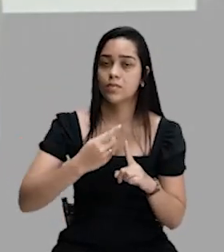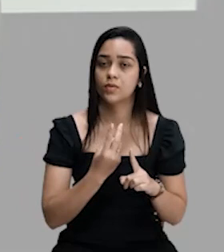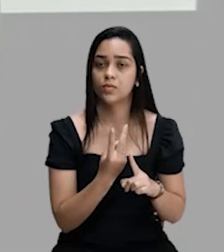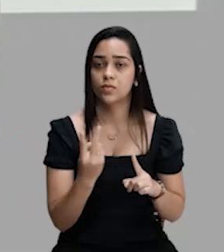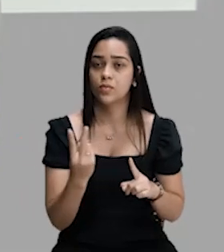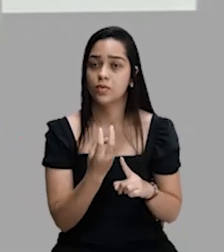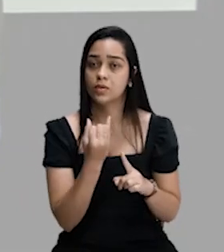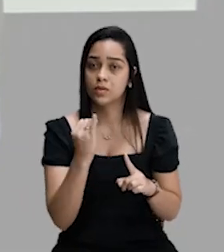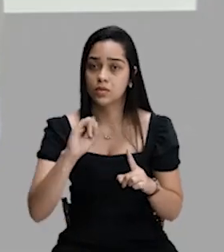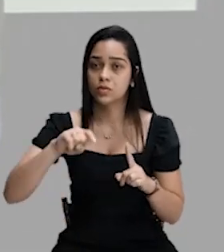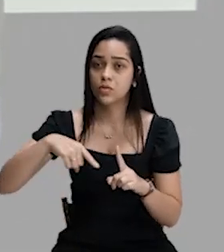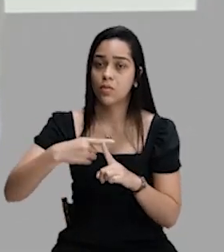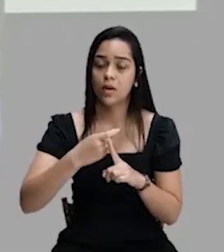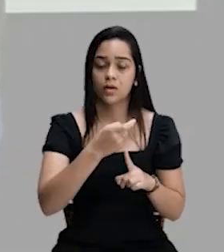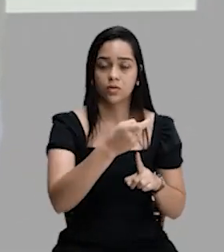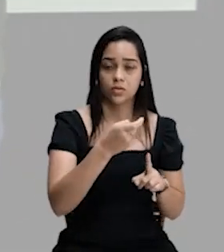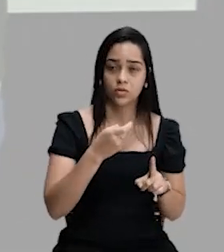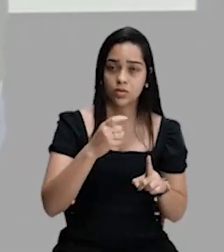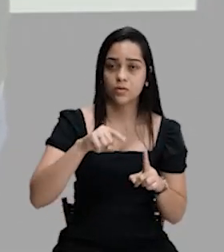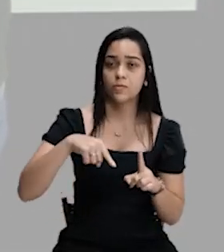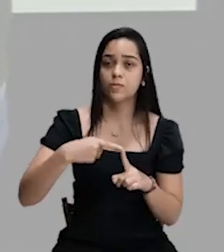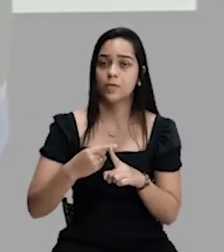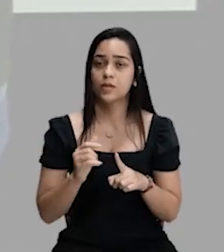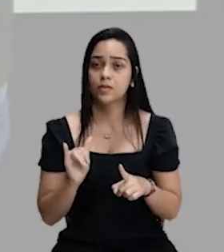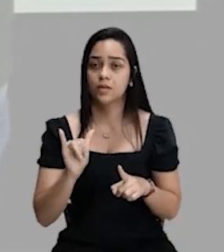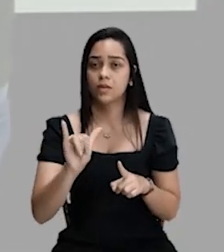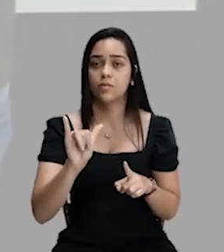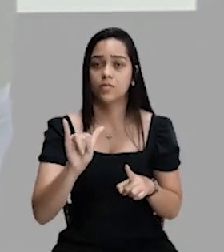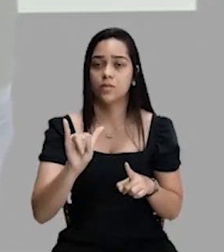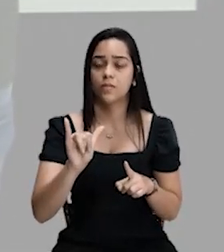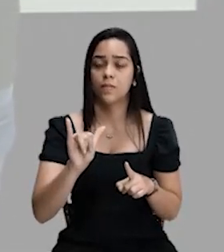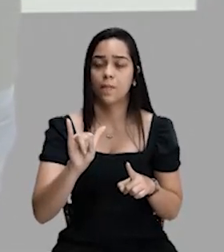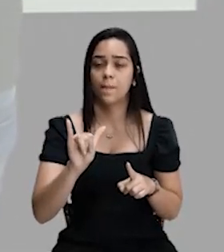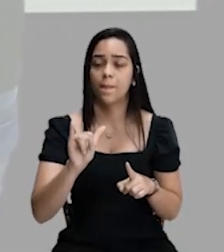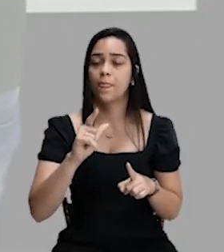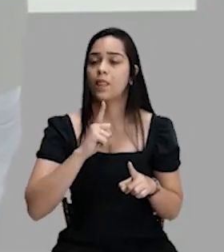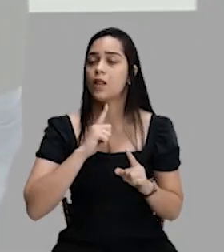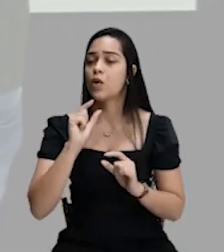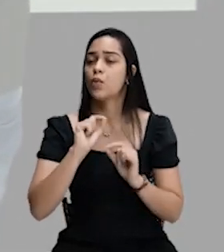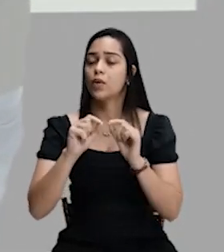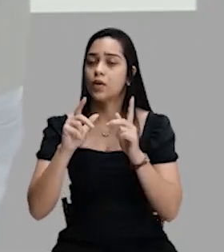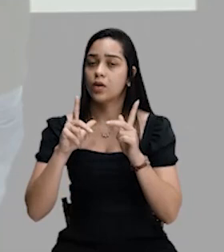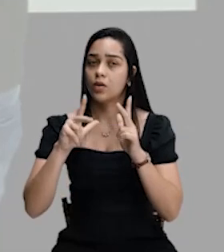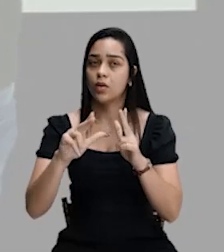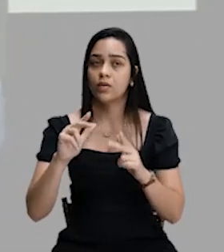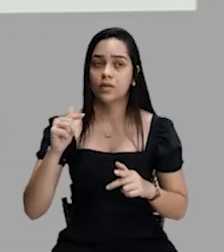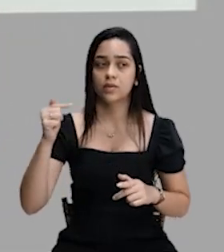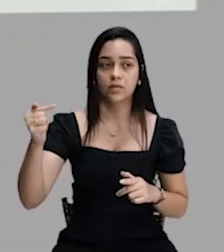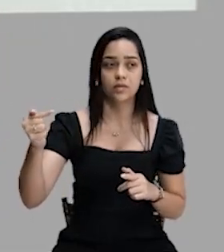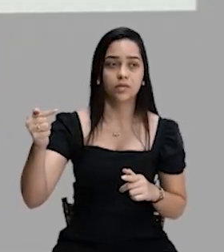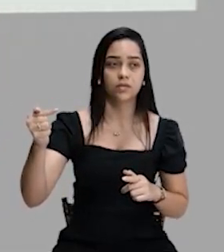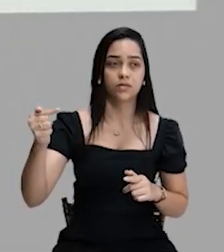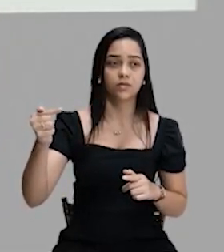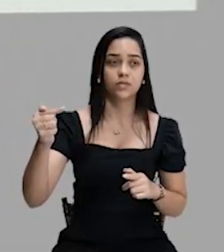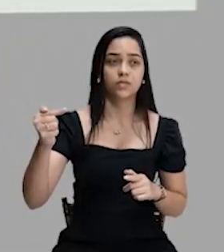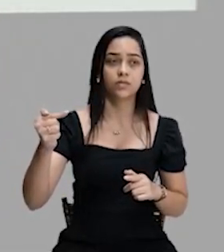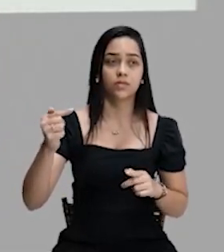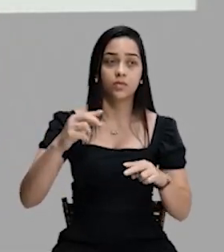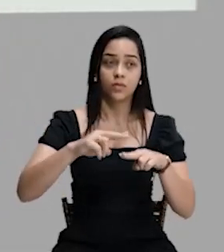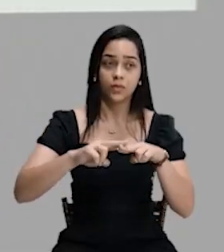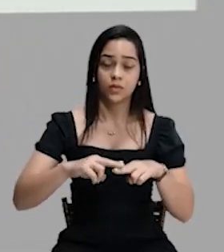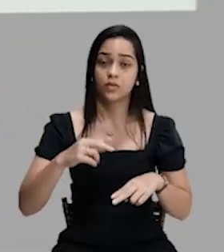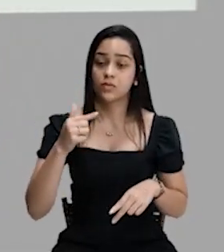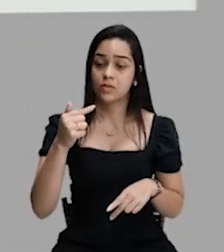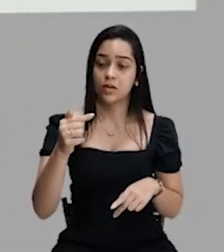se eu somar x + y eu gostei igual a 7 afinal de